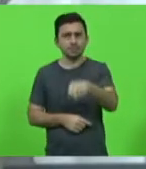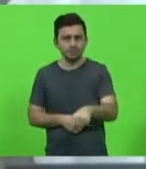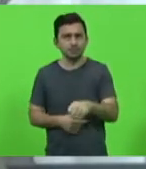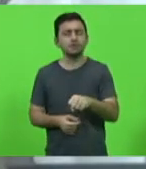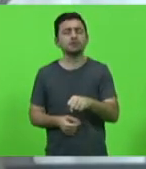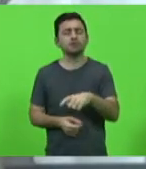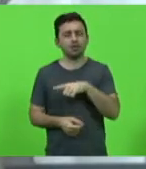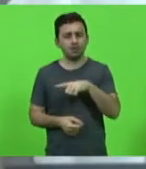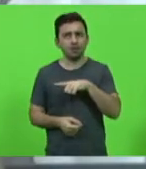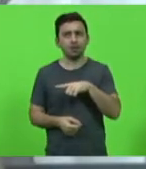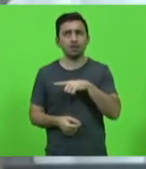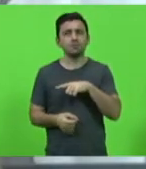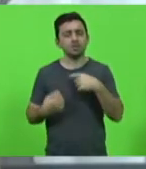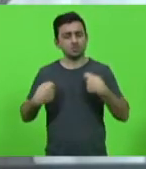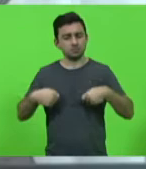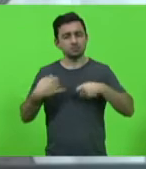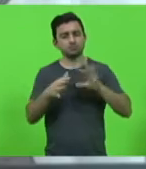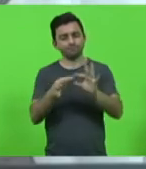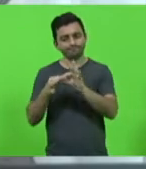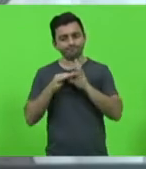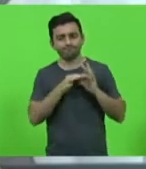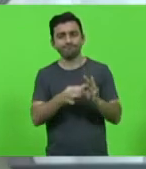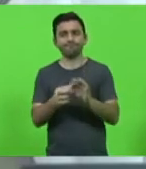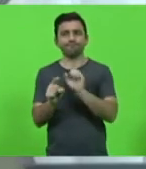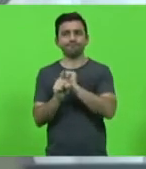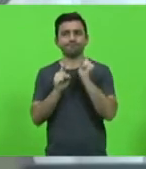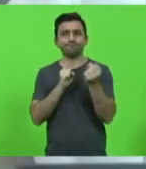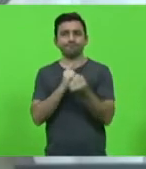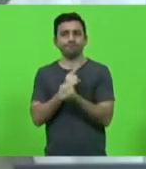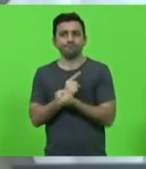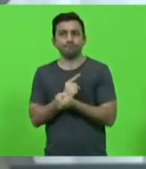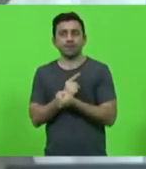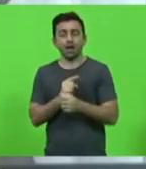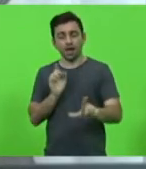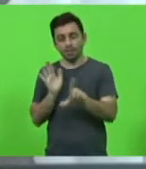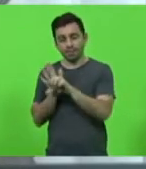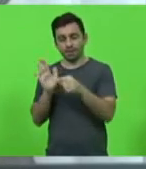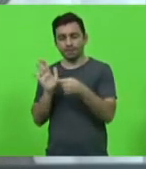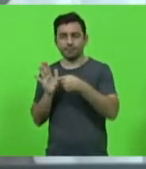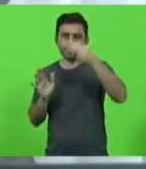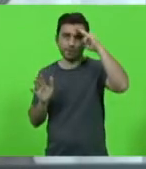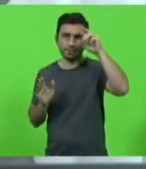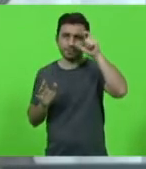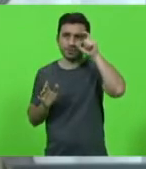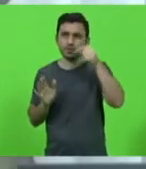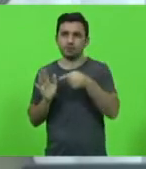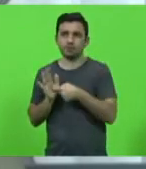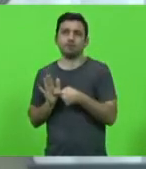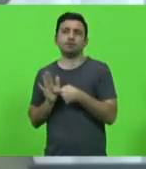unirmos enquanto sociedade para que aquilo que está na Lei Maria da Penha, que é a